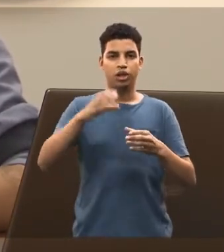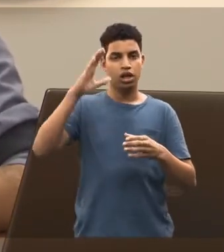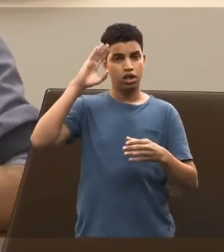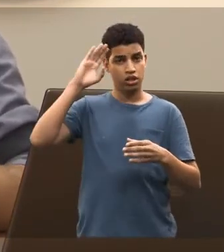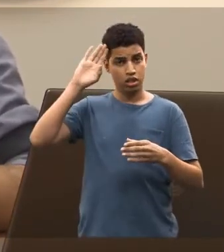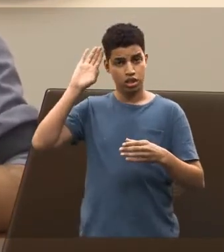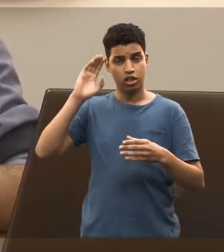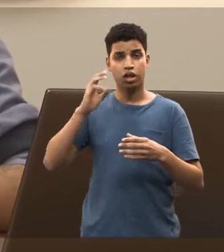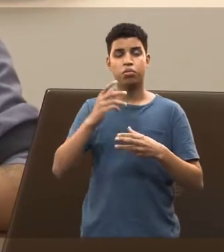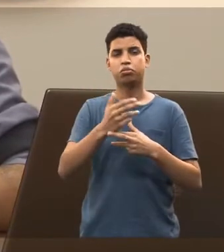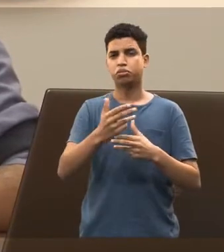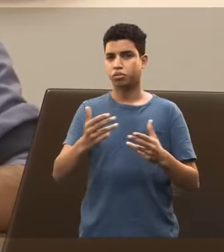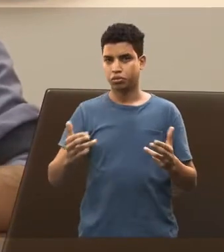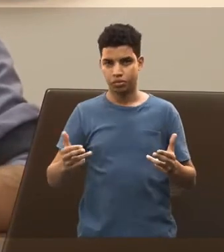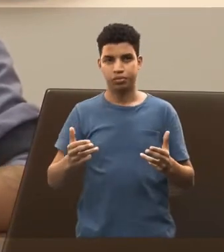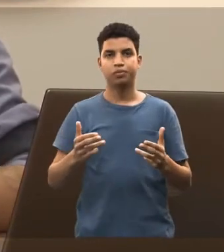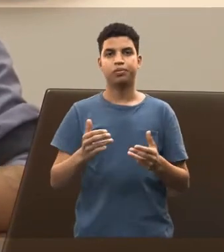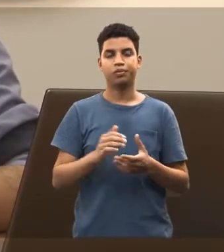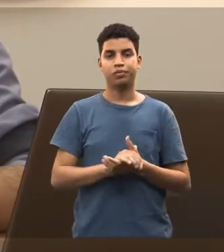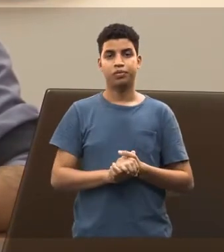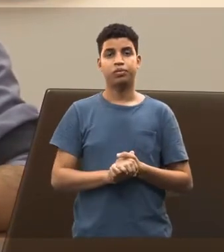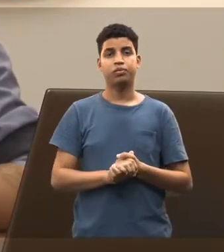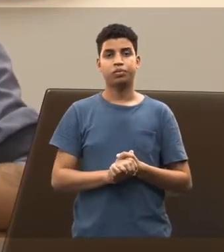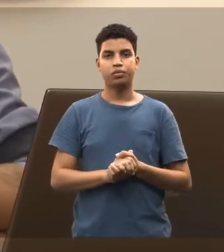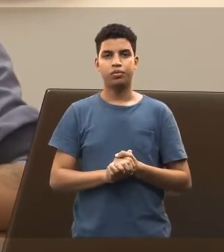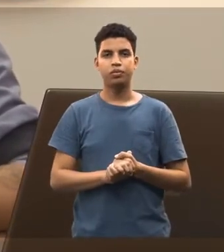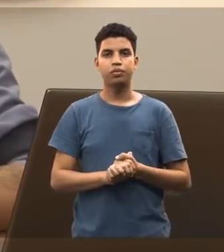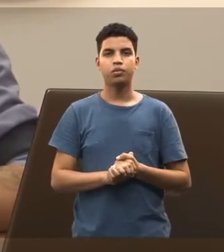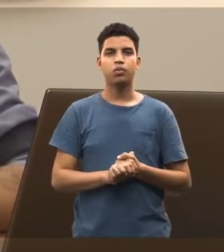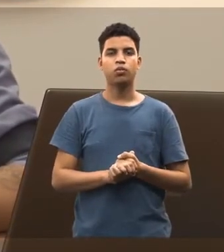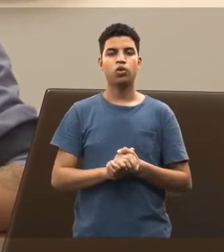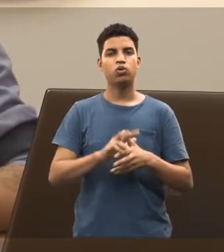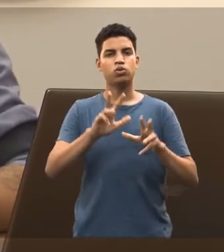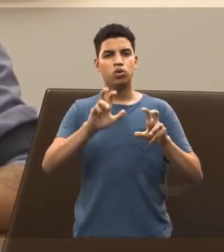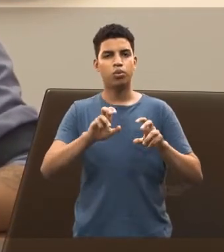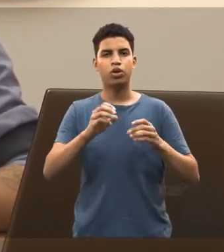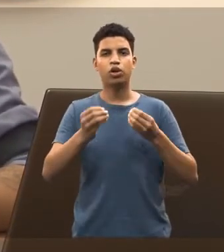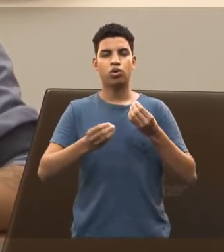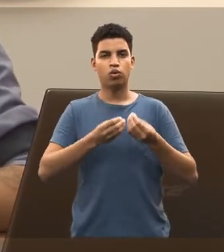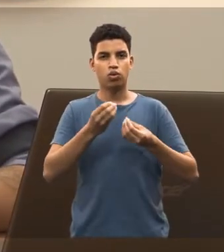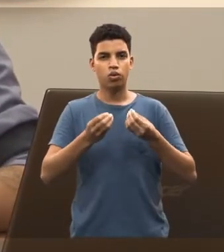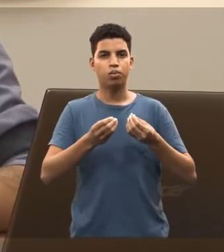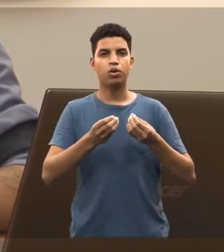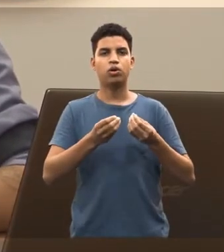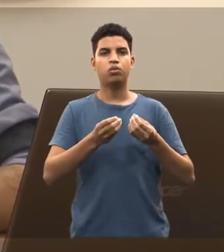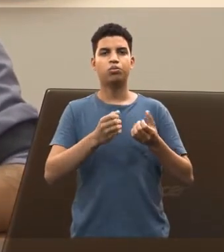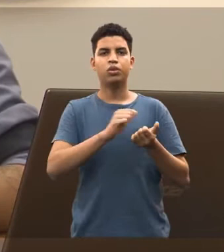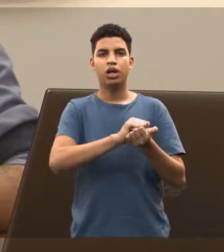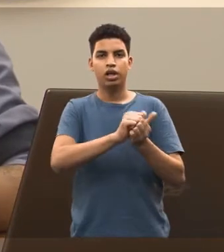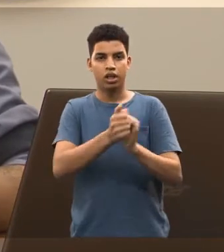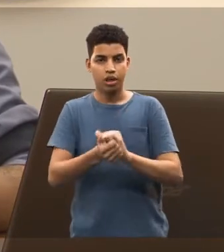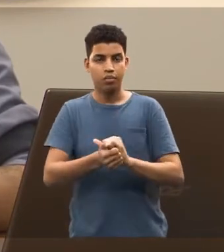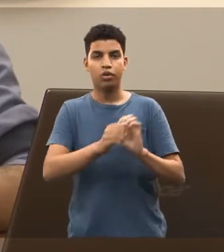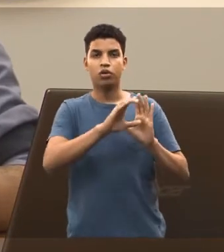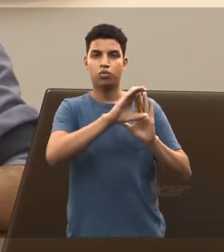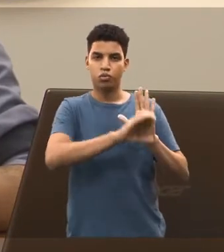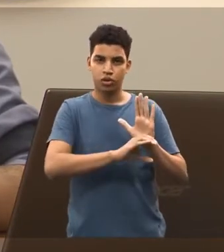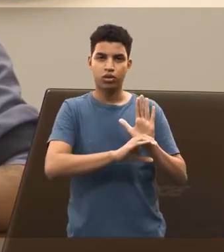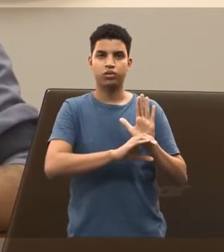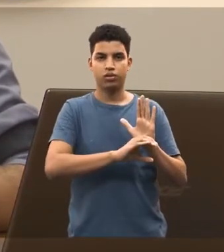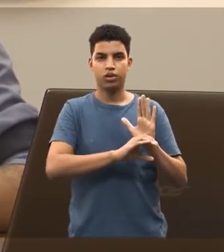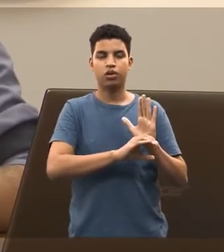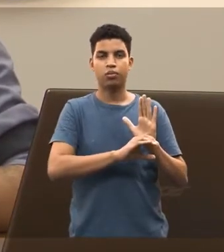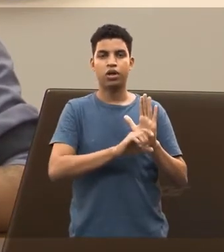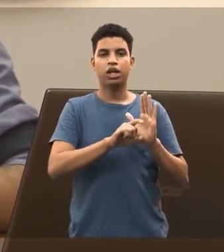comunidade acadêmica das diversas esferas administrativas e dos discentes sobre como adequar as